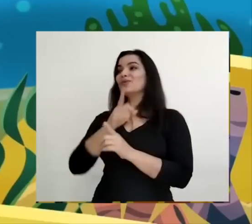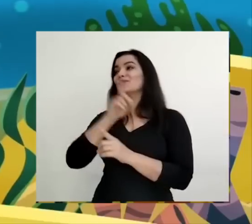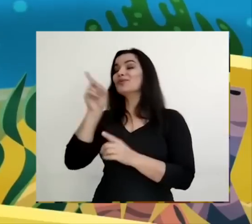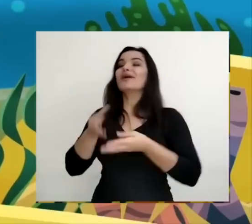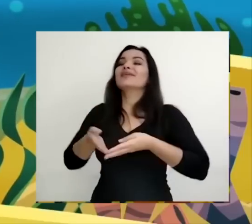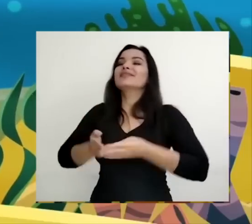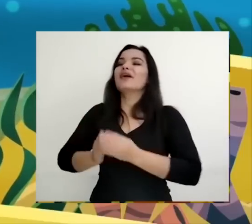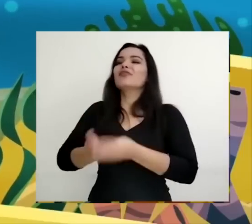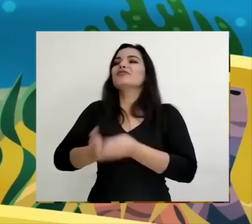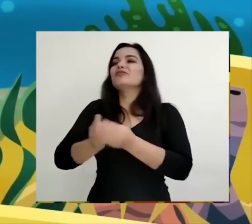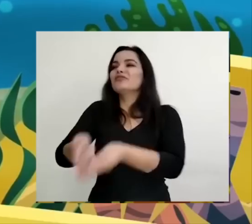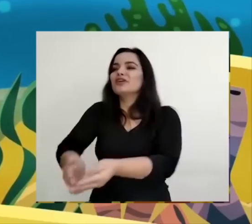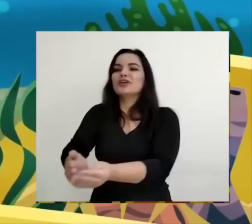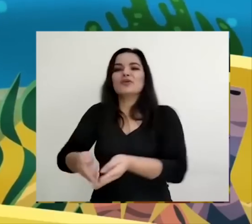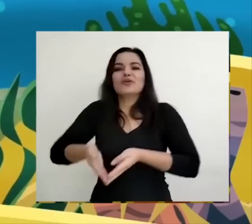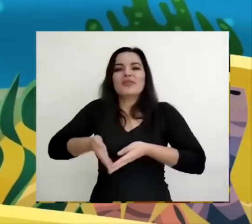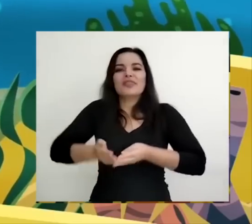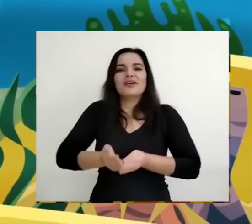venham!